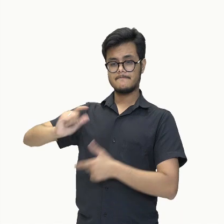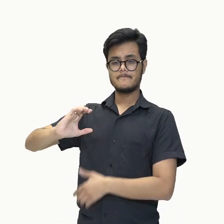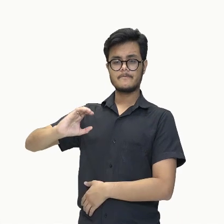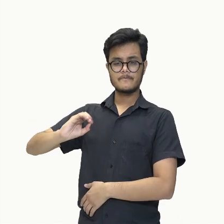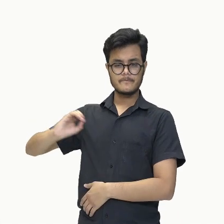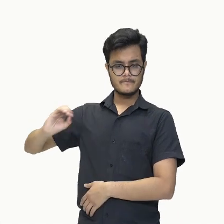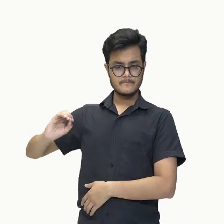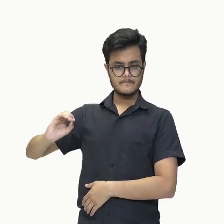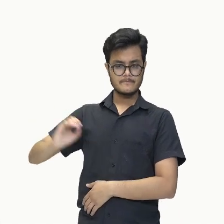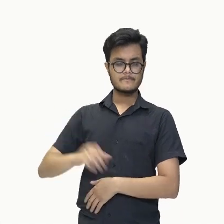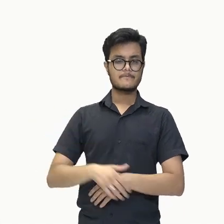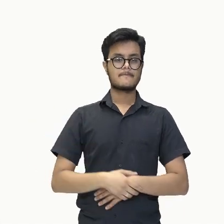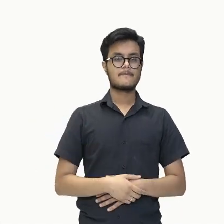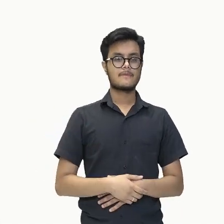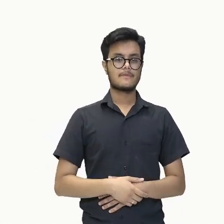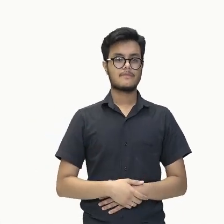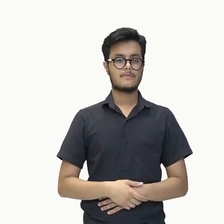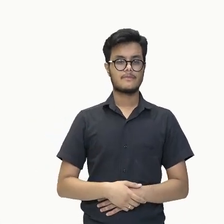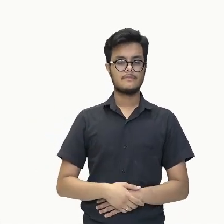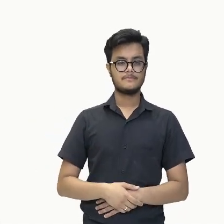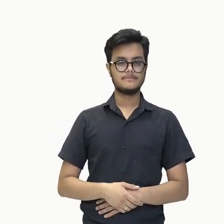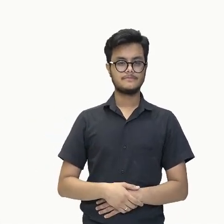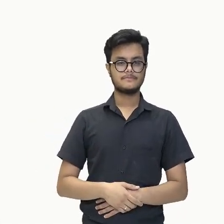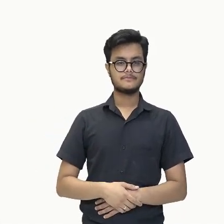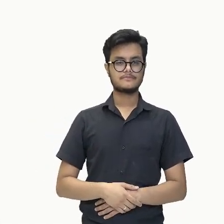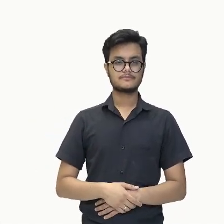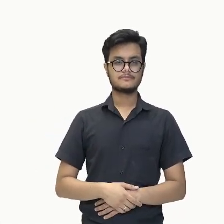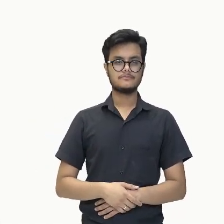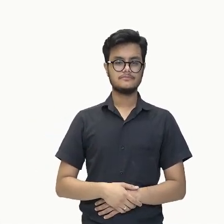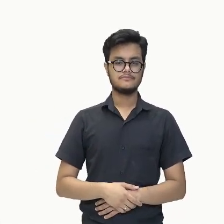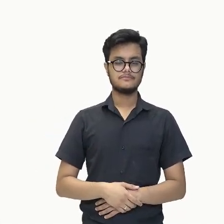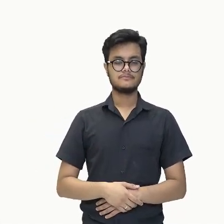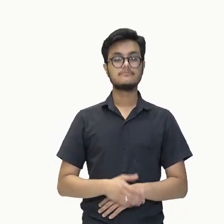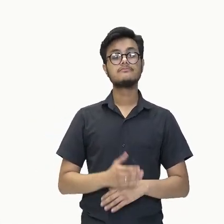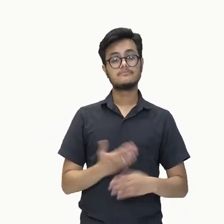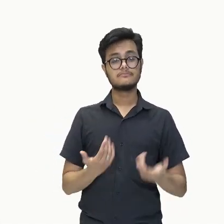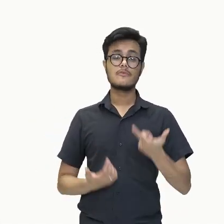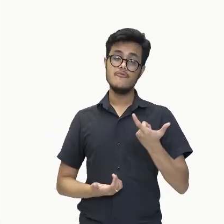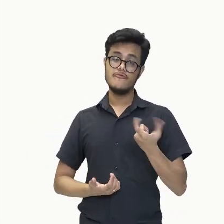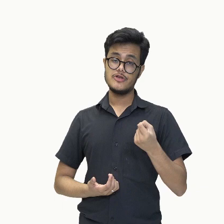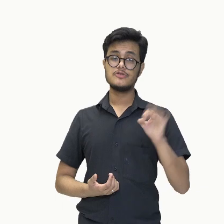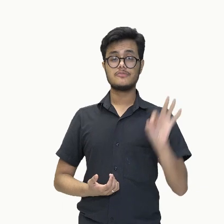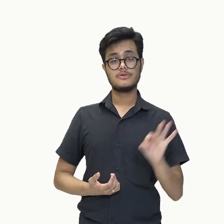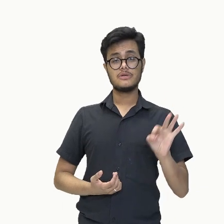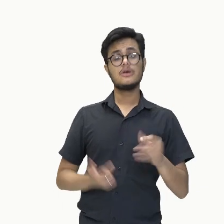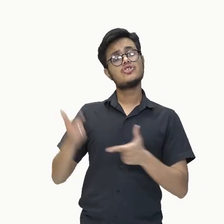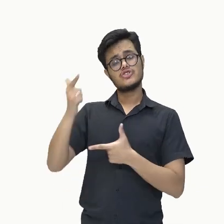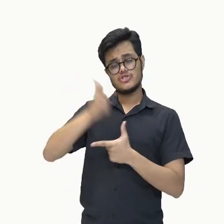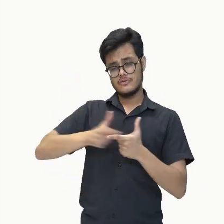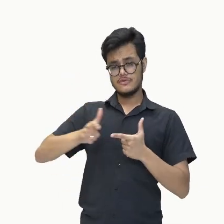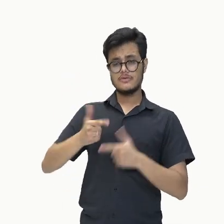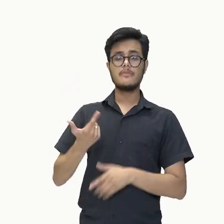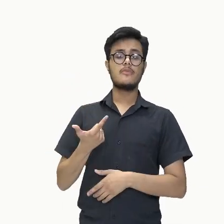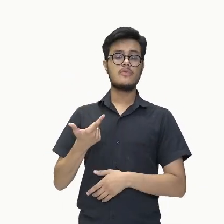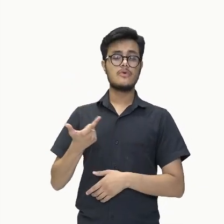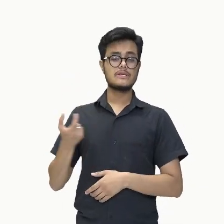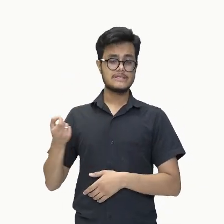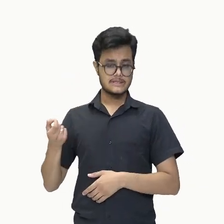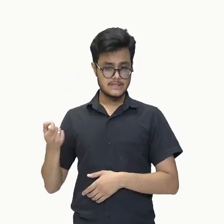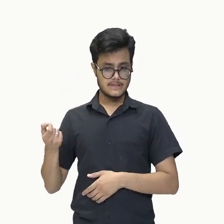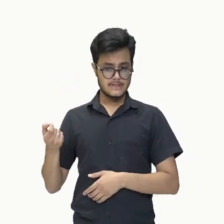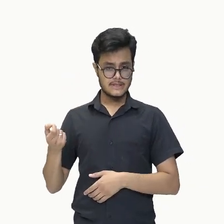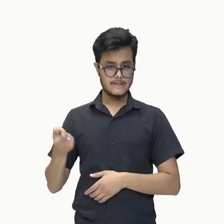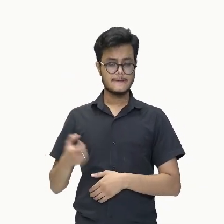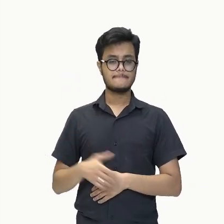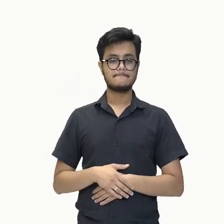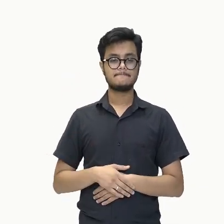em decimais, o que é que eu vou fazer aqui? Eu vou pegar esse valor aqui e dividir por 100. Então,